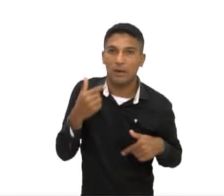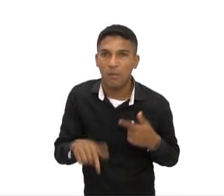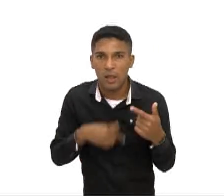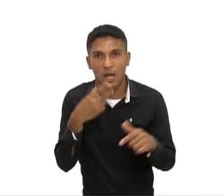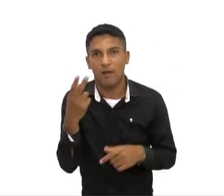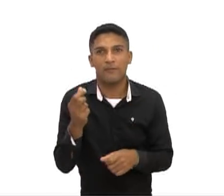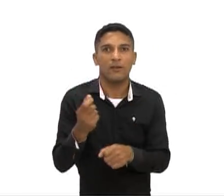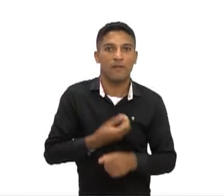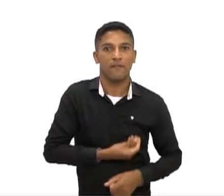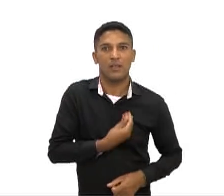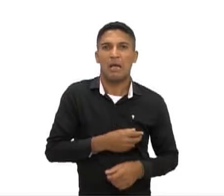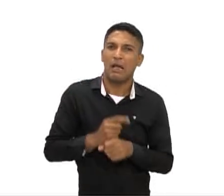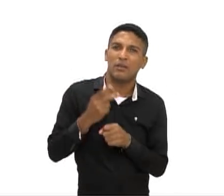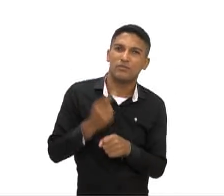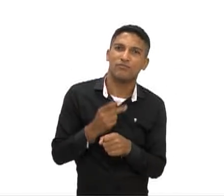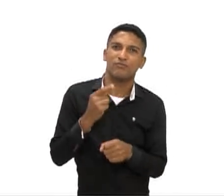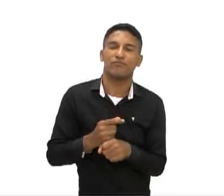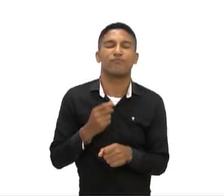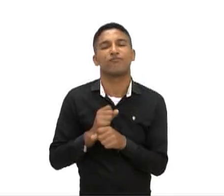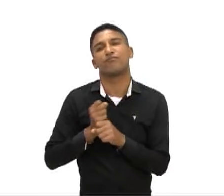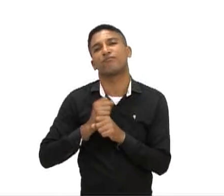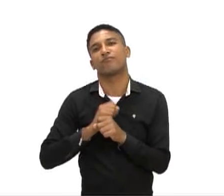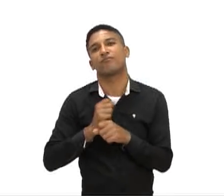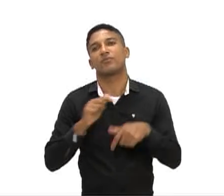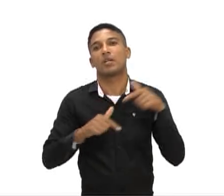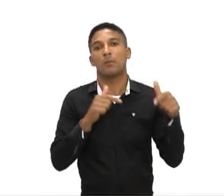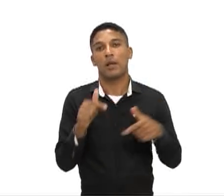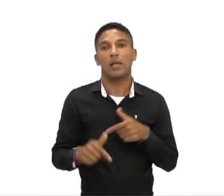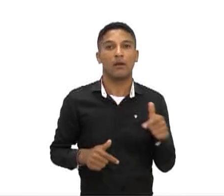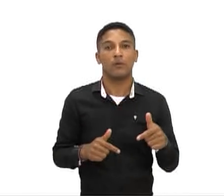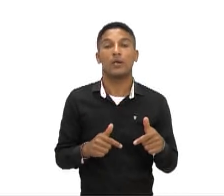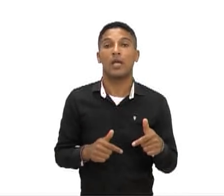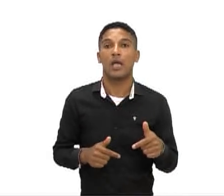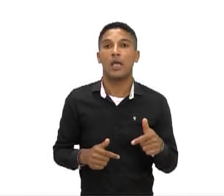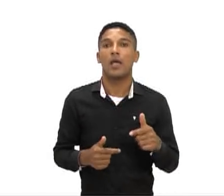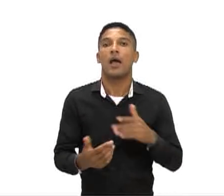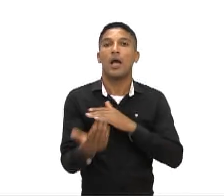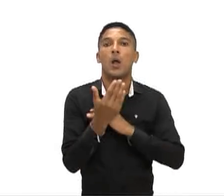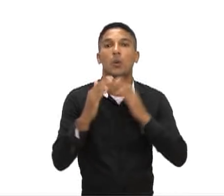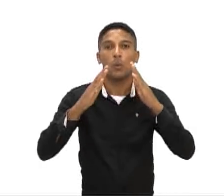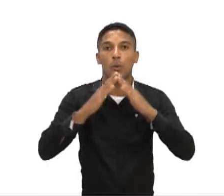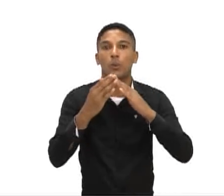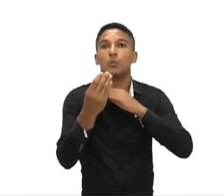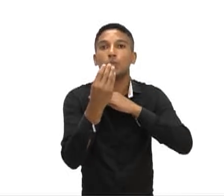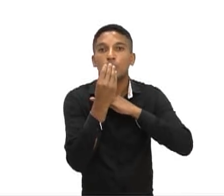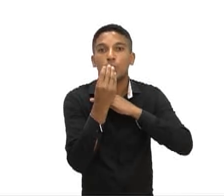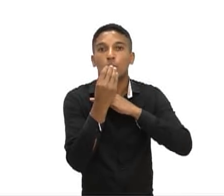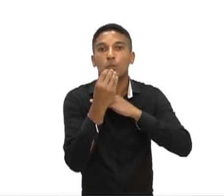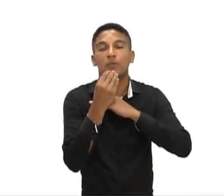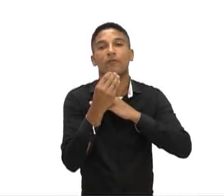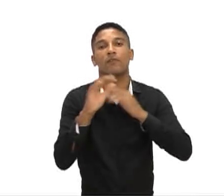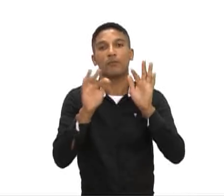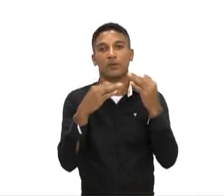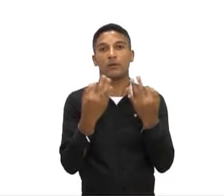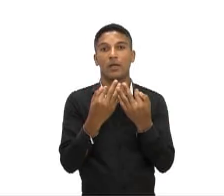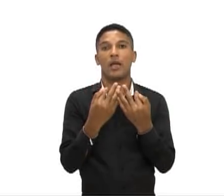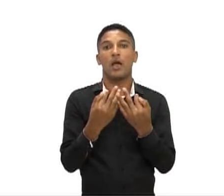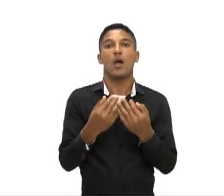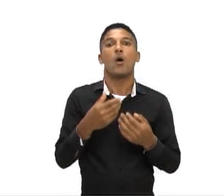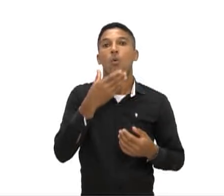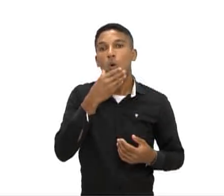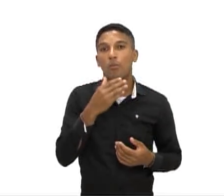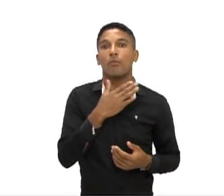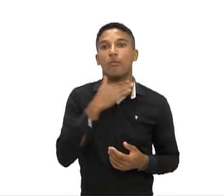toda, ganhando sempre o suficiente para o sustento da família. Quando faleceu, deixou sua herança para os